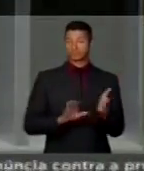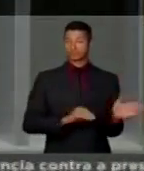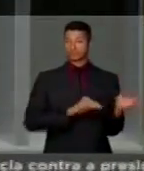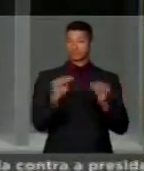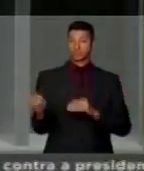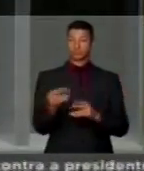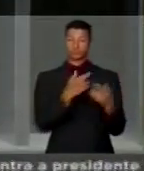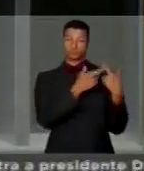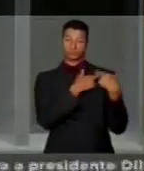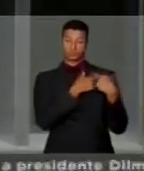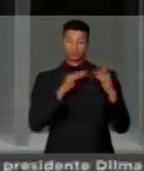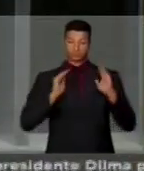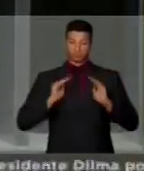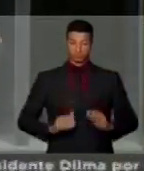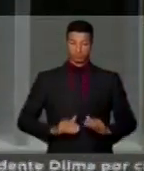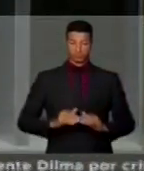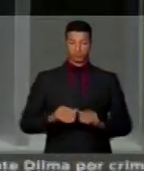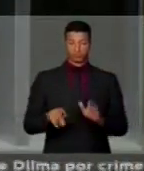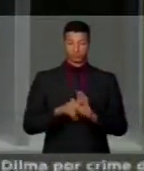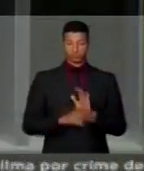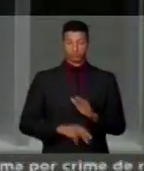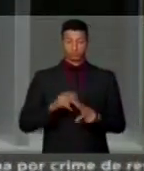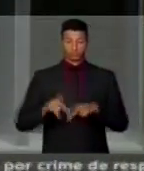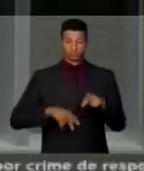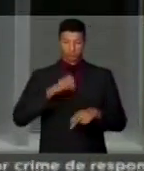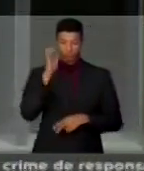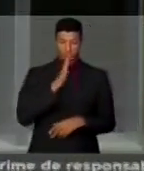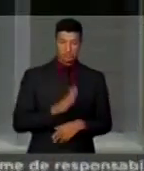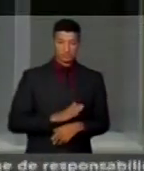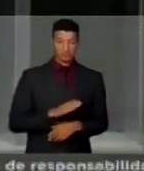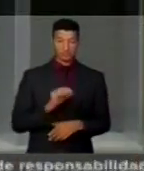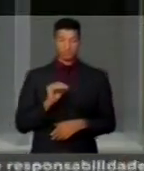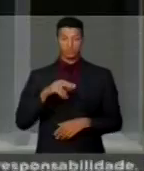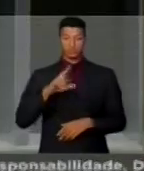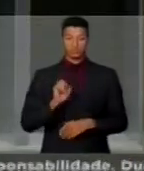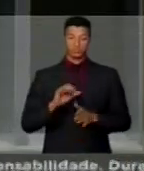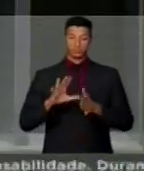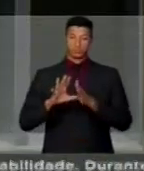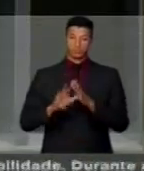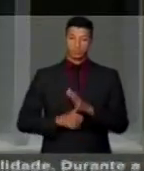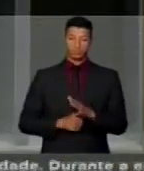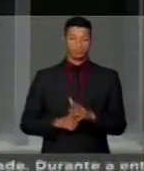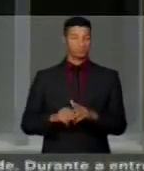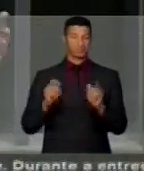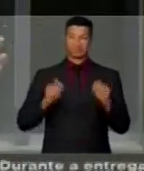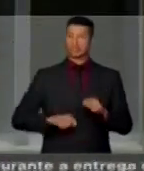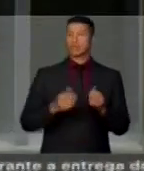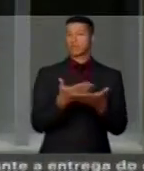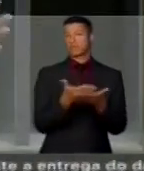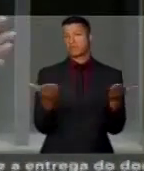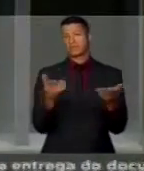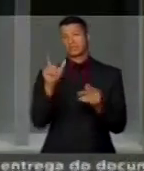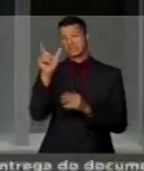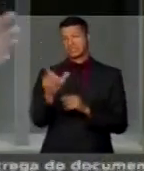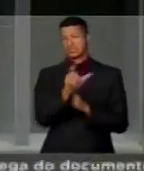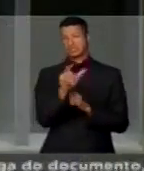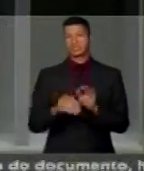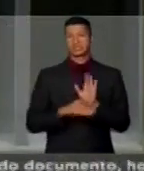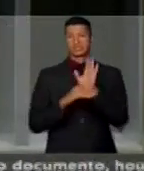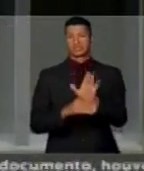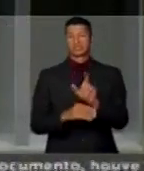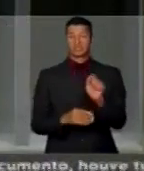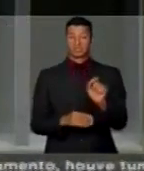para os ombros do cidadão, para os ombros do brasileiro, o ônus da roubalheira. Não foi você, cidadão,